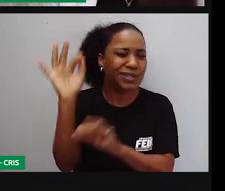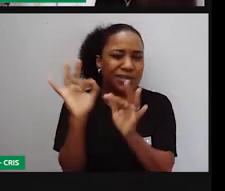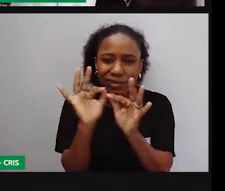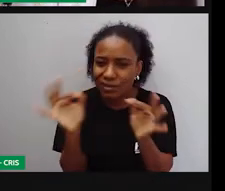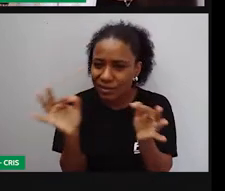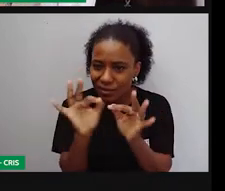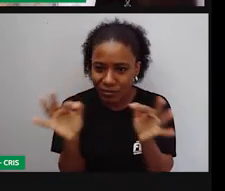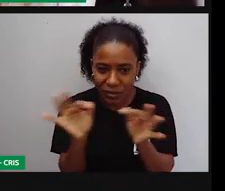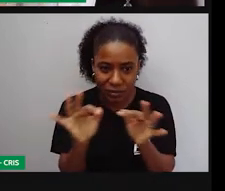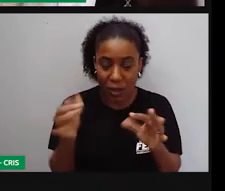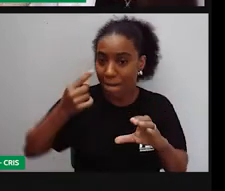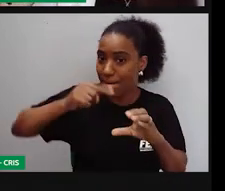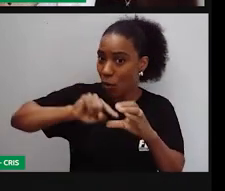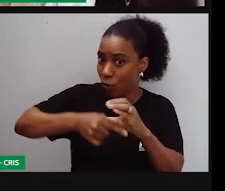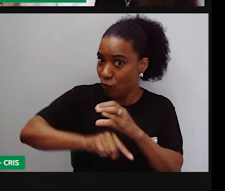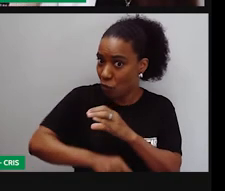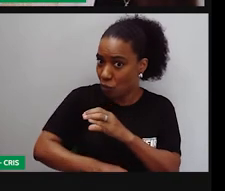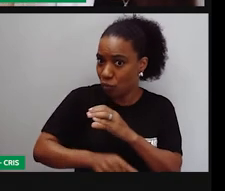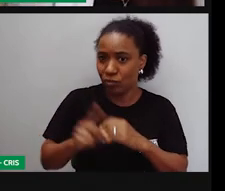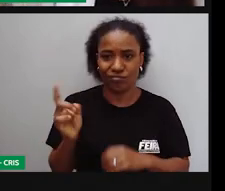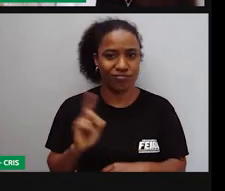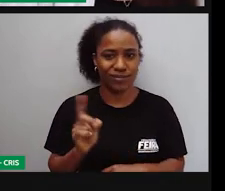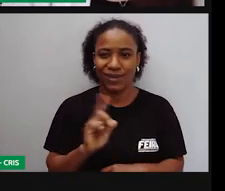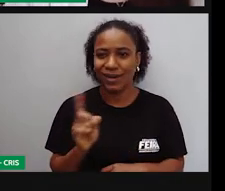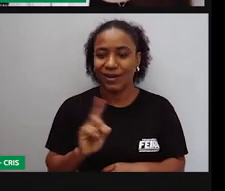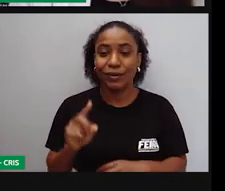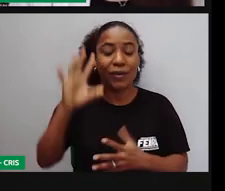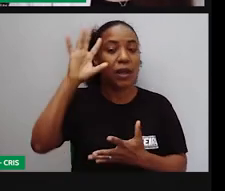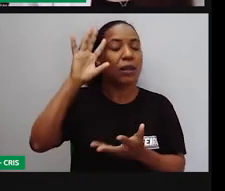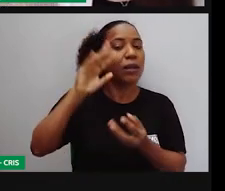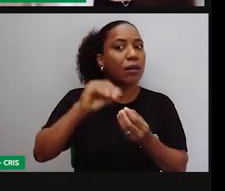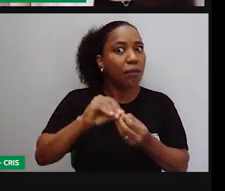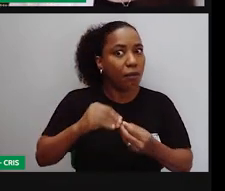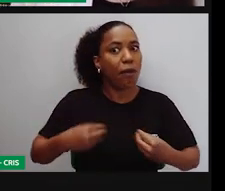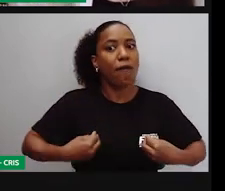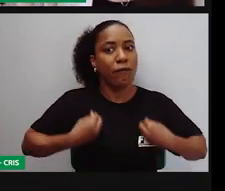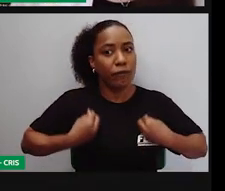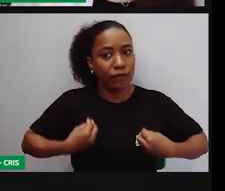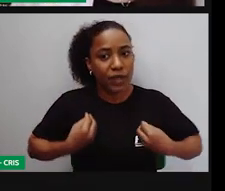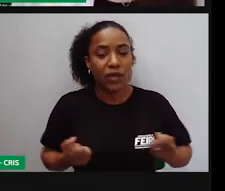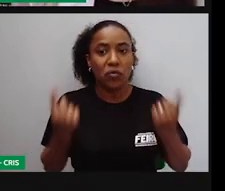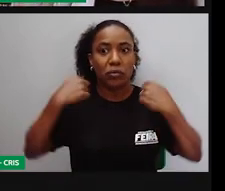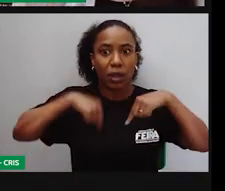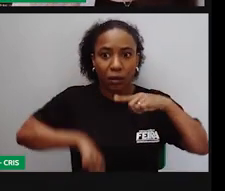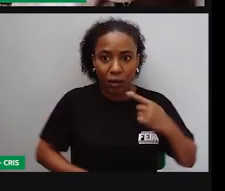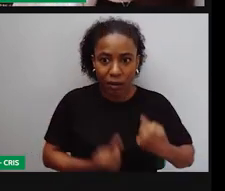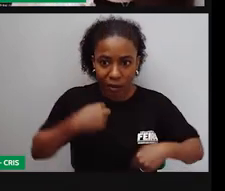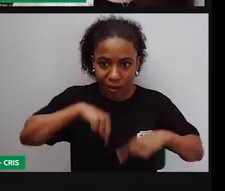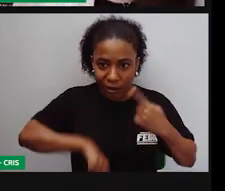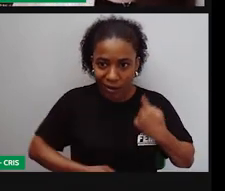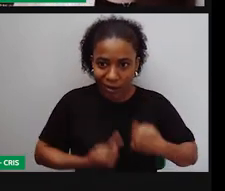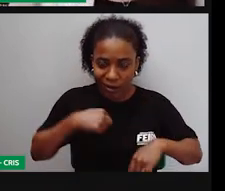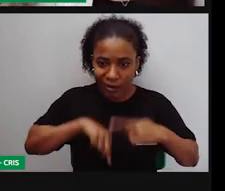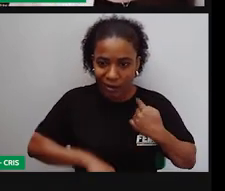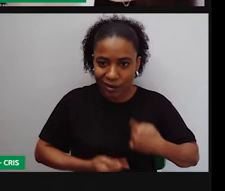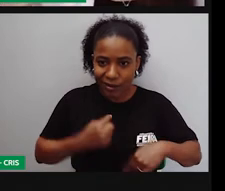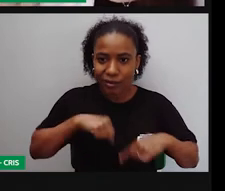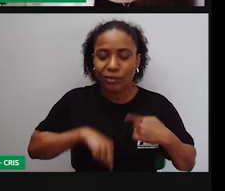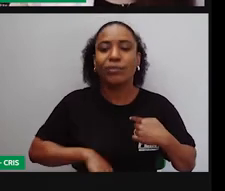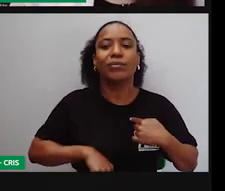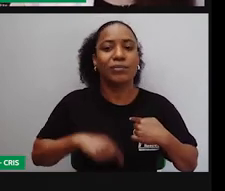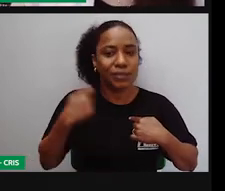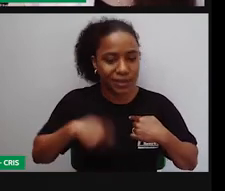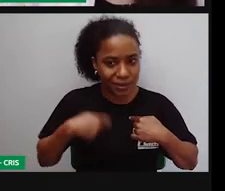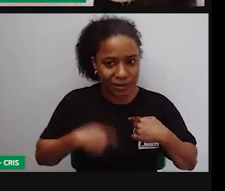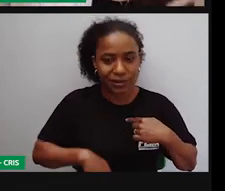para ser vivo não basta, né, esse conceito que a gente acaba levando e acreditando. Para ser vivo, para um ser vivo,